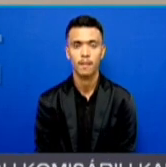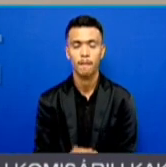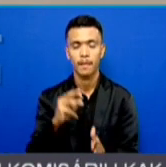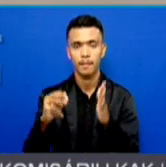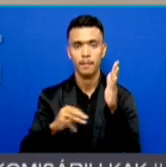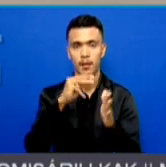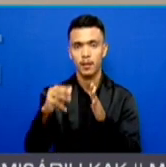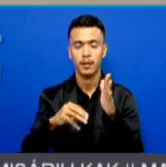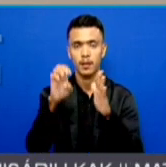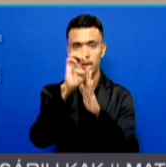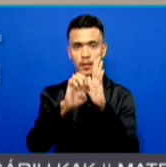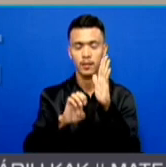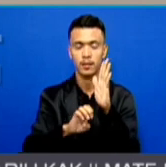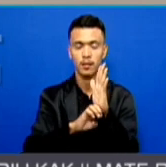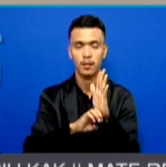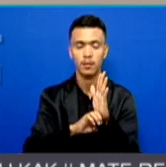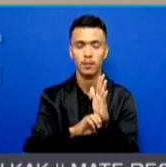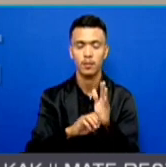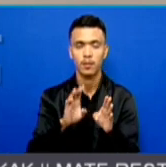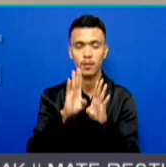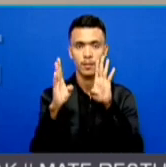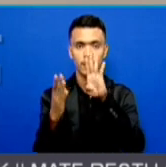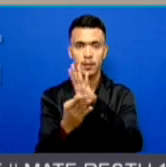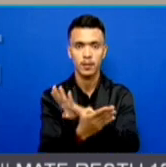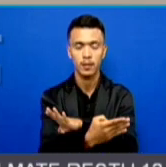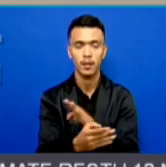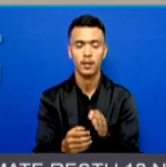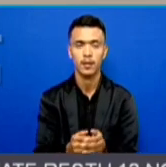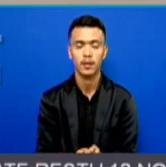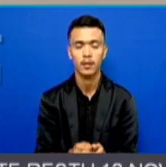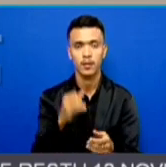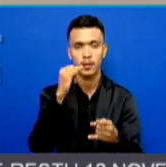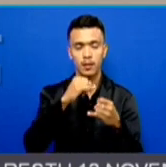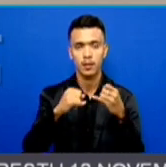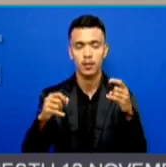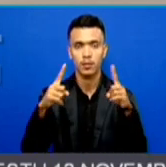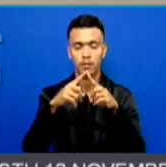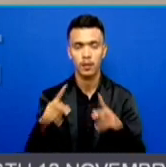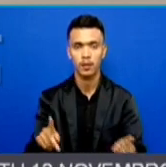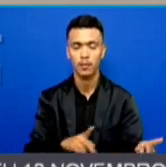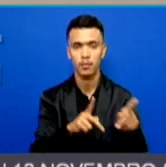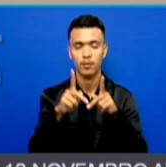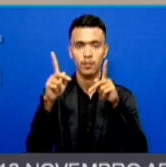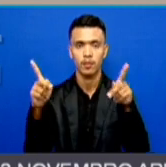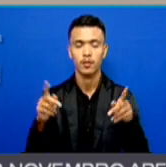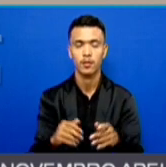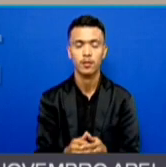media estadunian nebe sai confirmação ikus bai republico